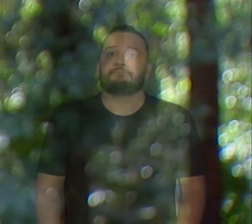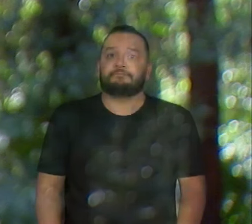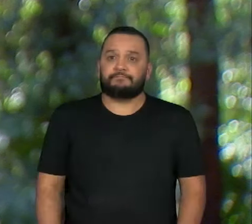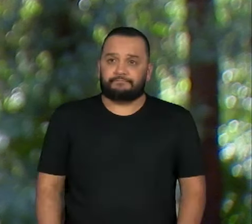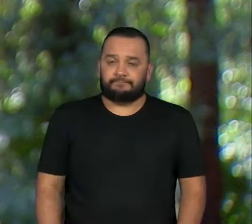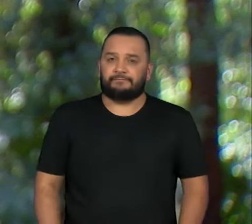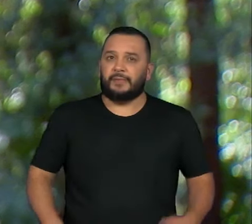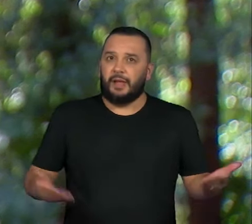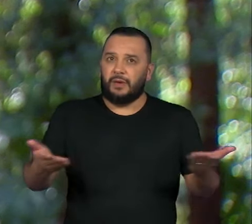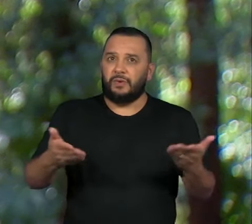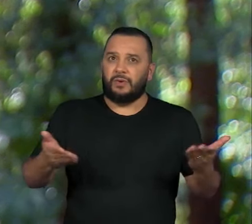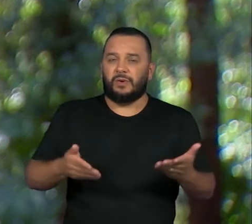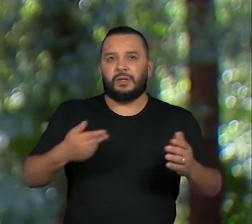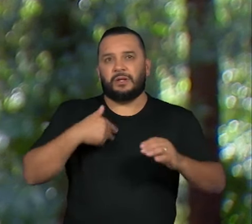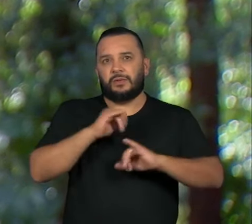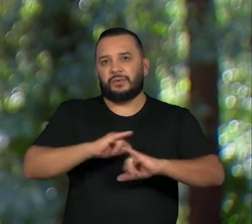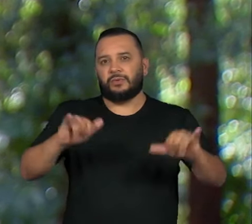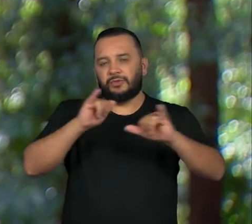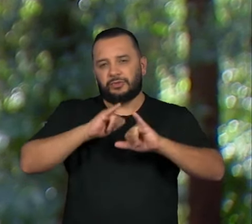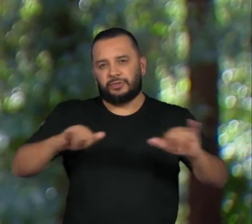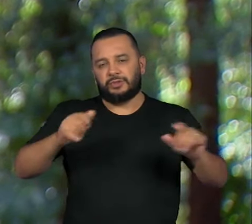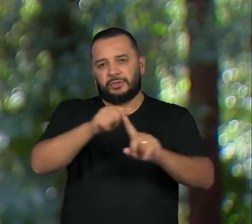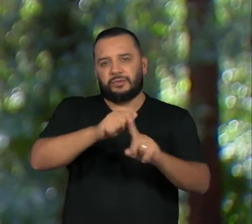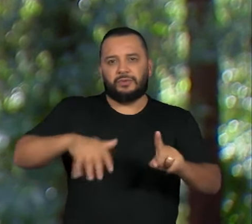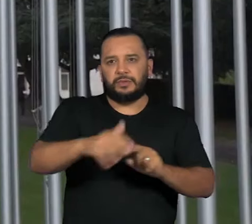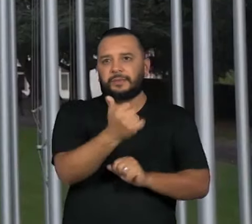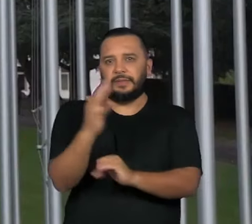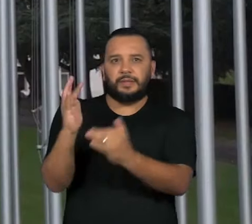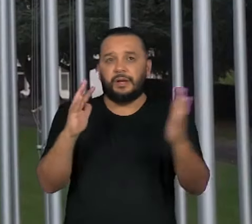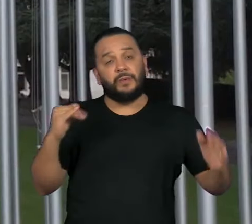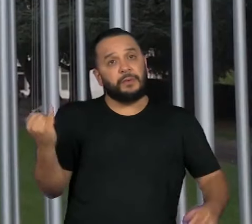Agora, as notícias socioambientais que tiveram destaque.